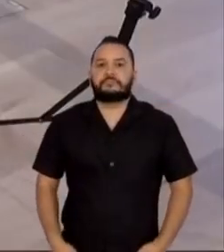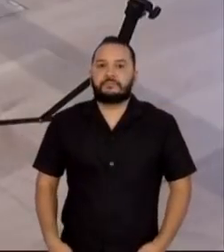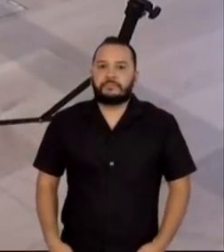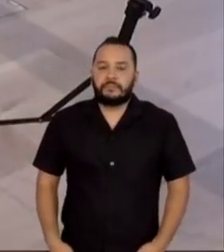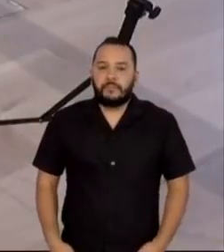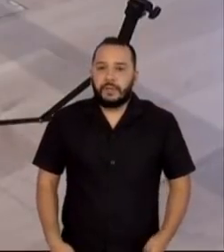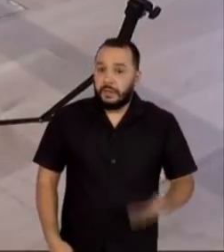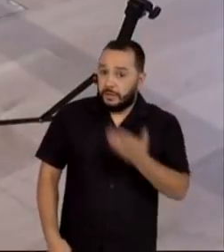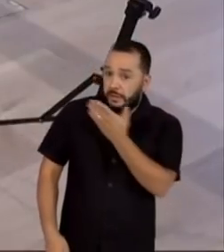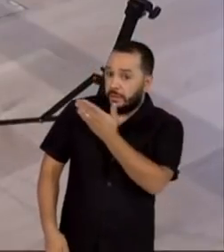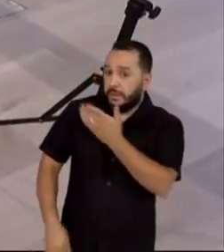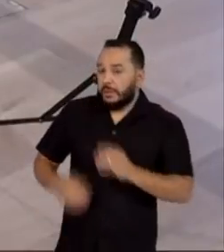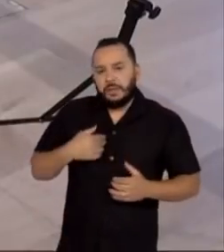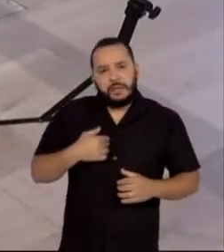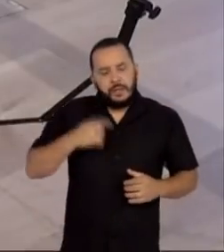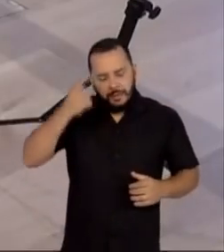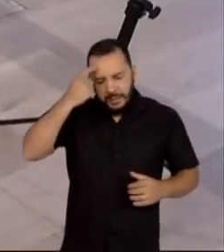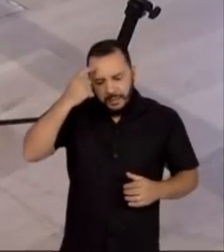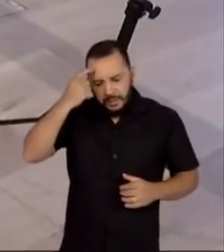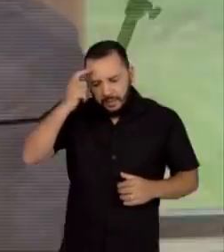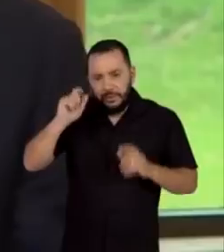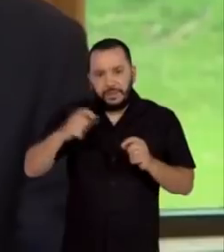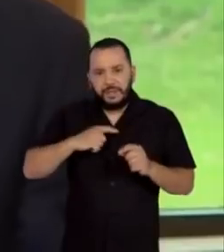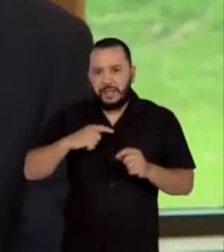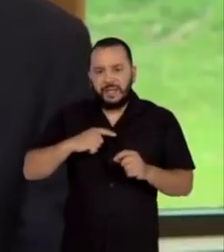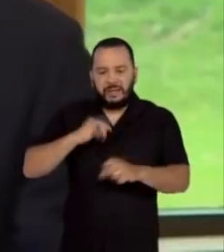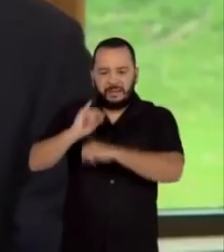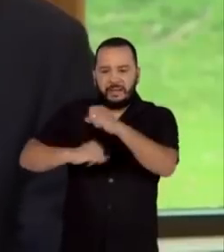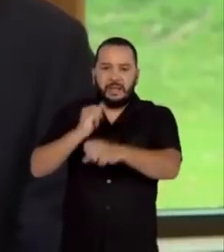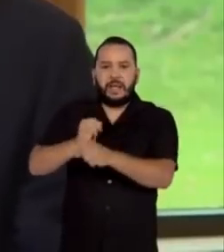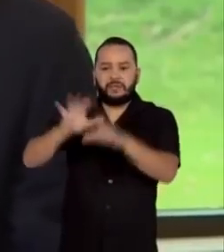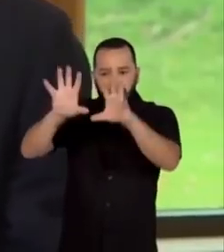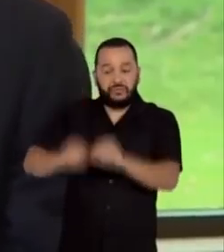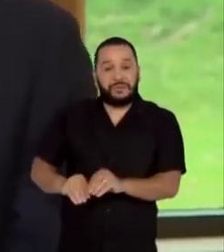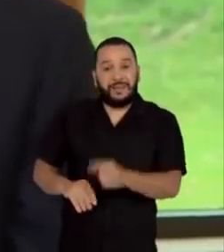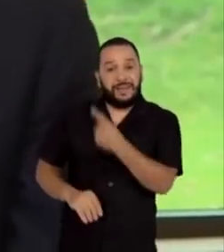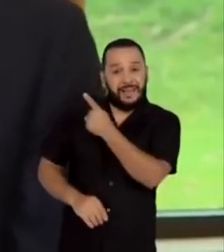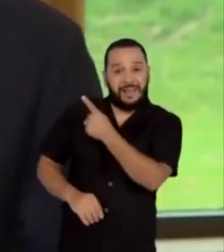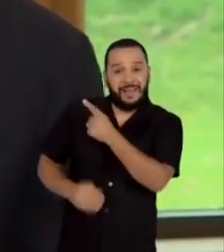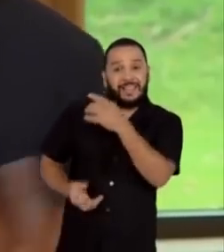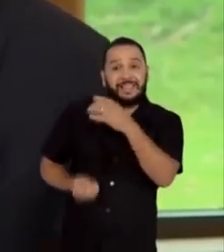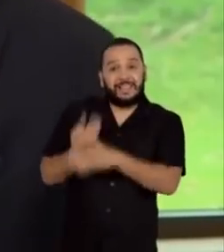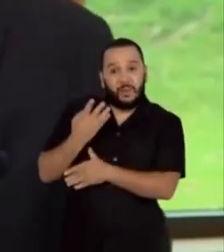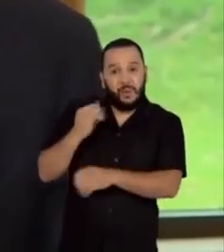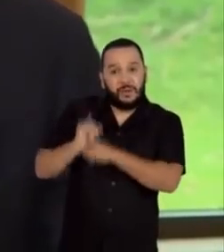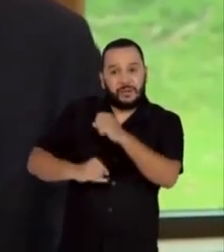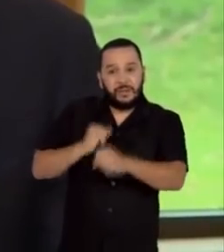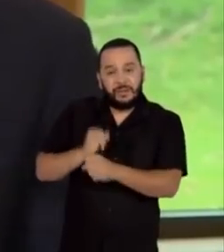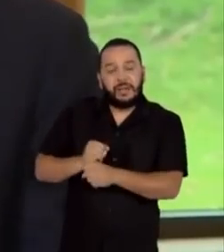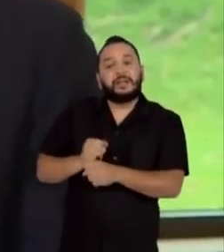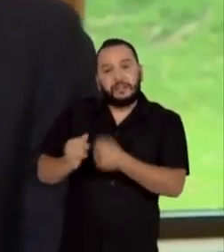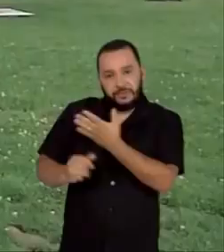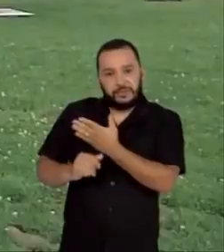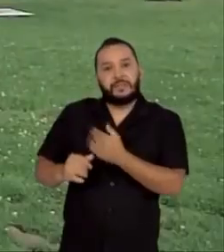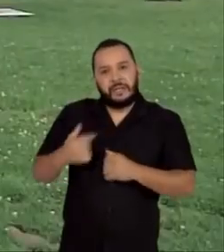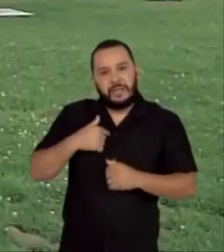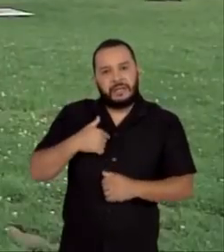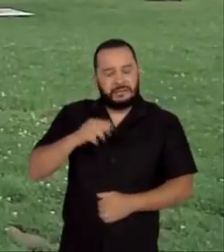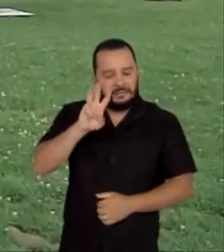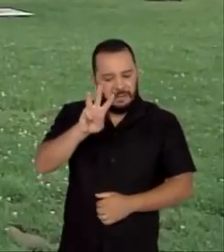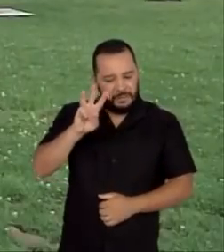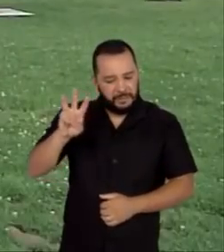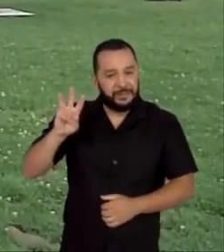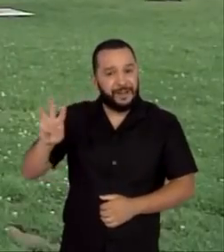O criador pensou em desligar a criatura. Esse é o tamanho do desencanto de Tim Berners-Lee com a www.